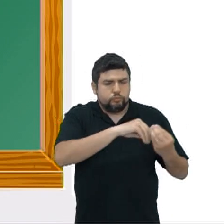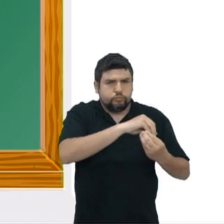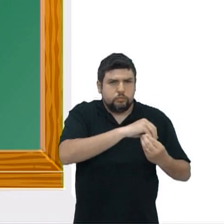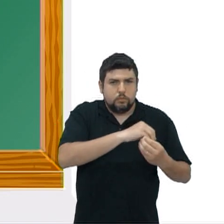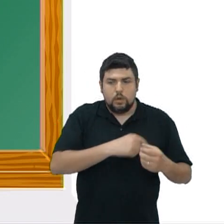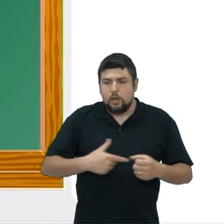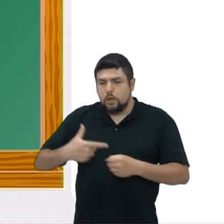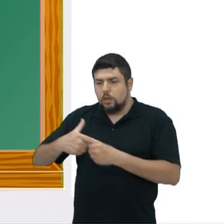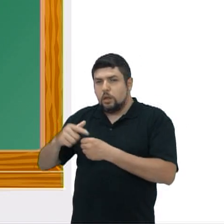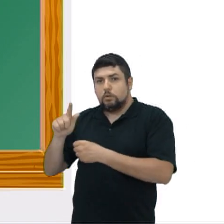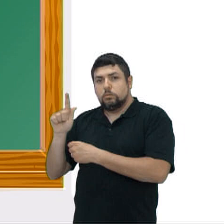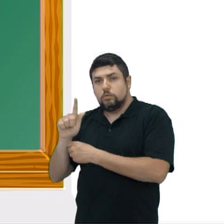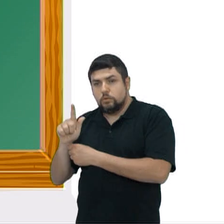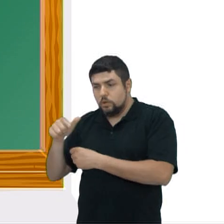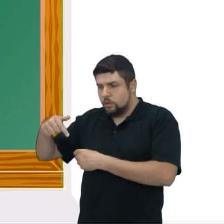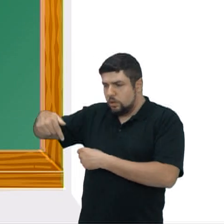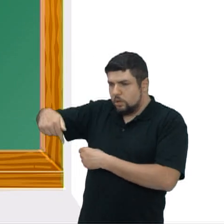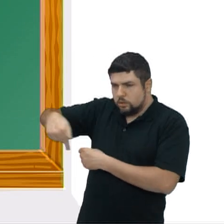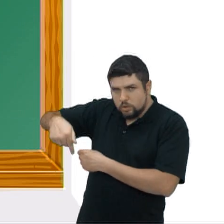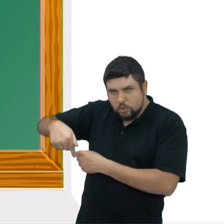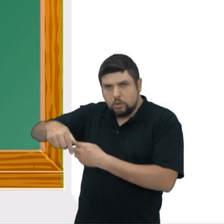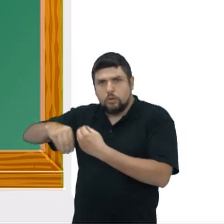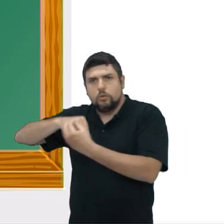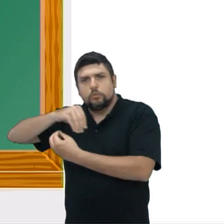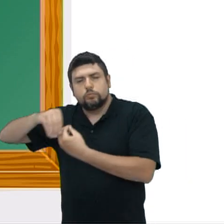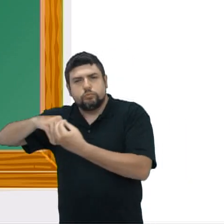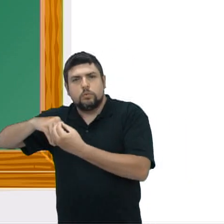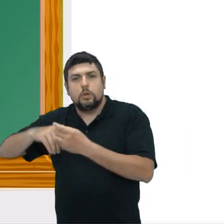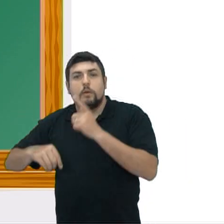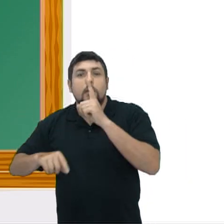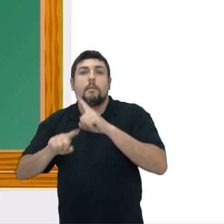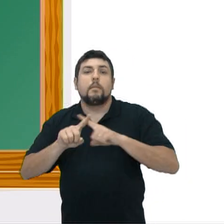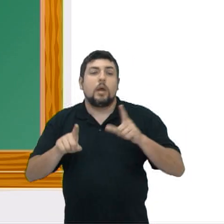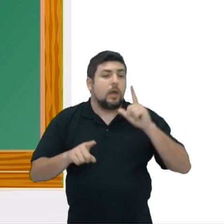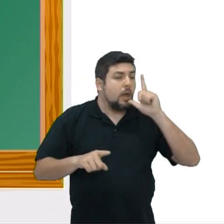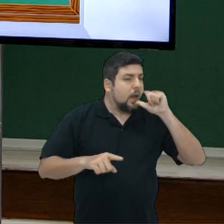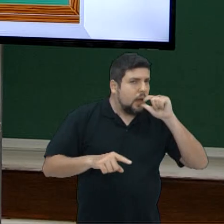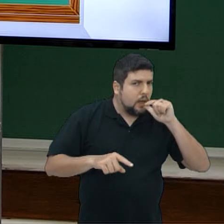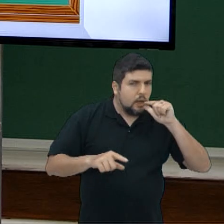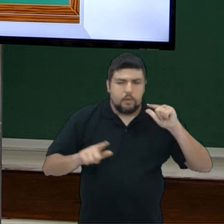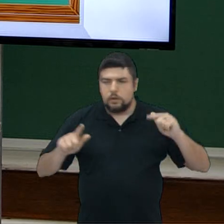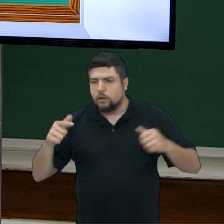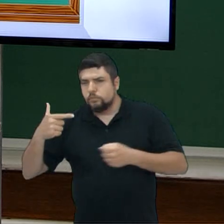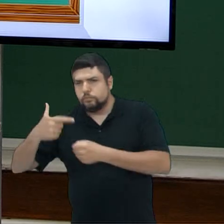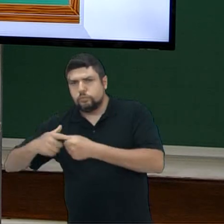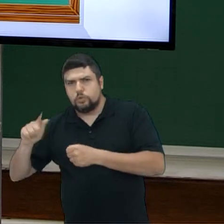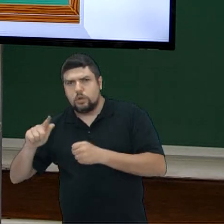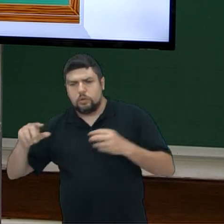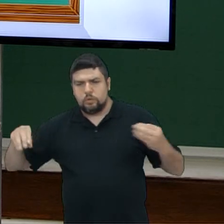querosene dissolve na gasolina, mas a água não consegue se dissolver na gasolina porque são compostos, um é polar e o outro é